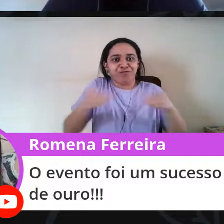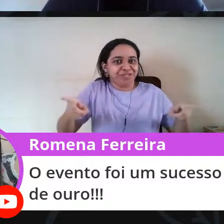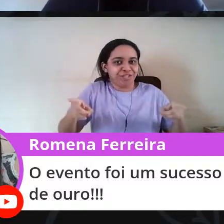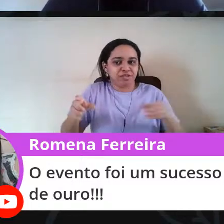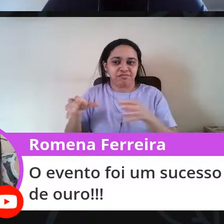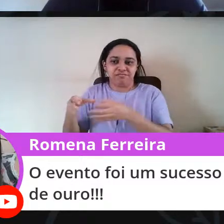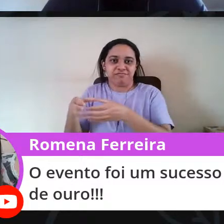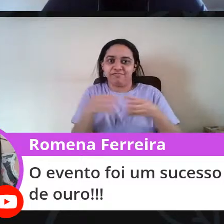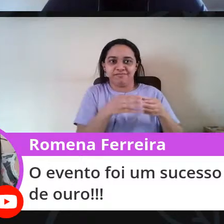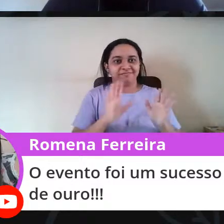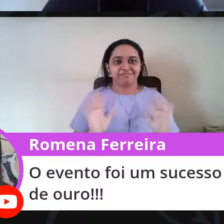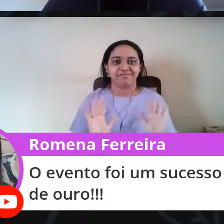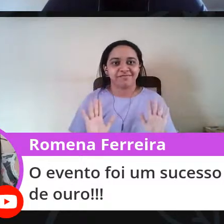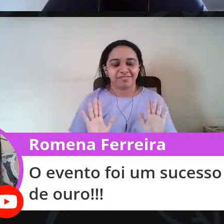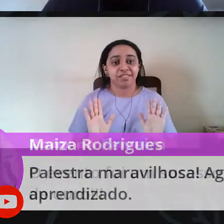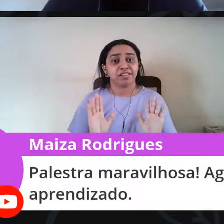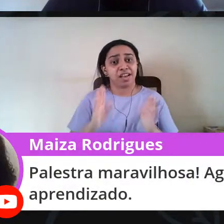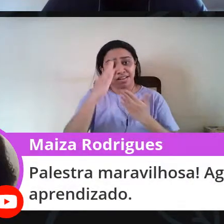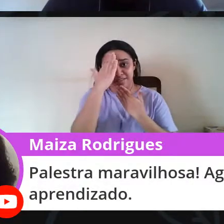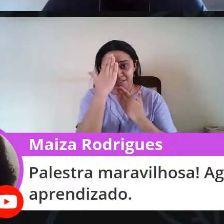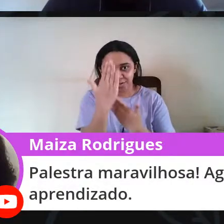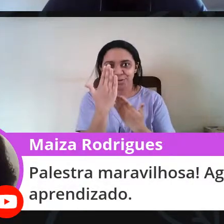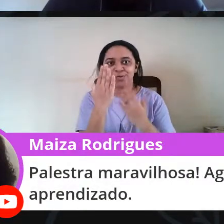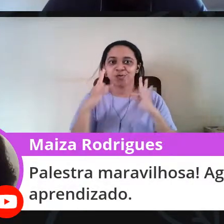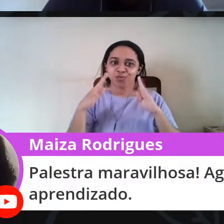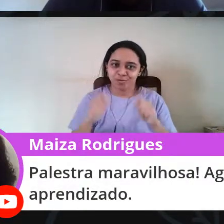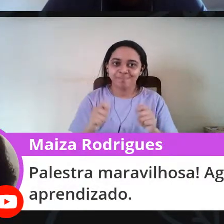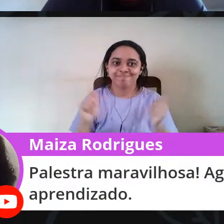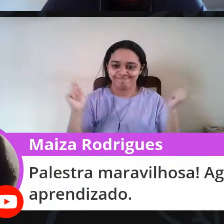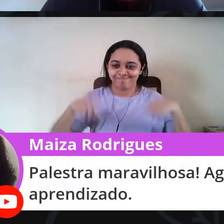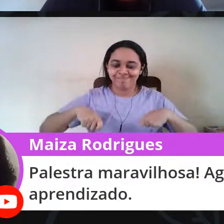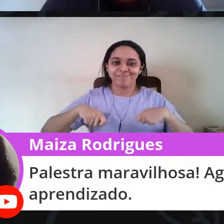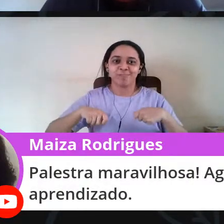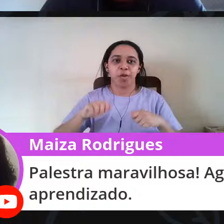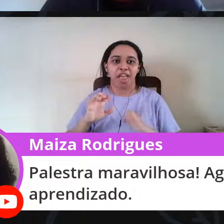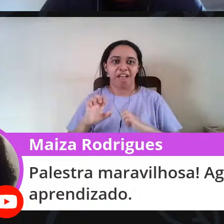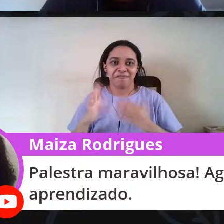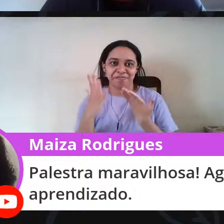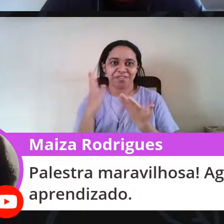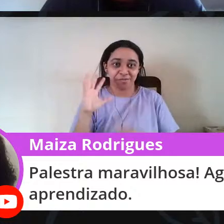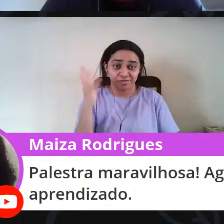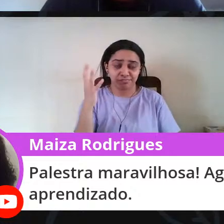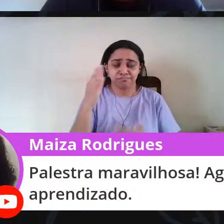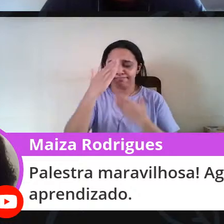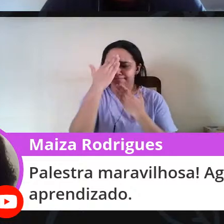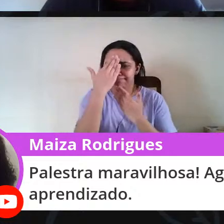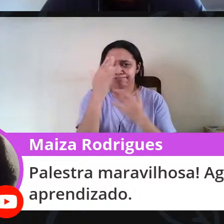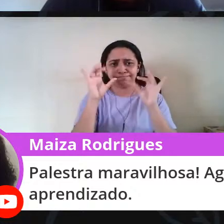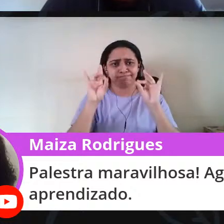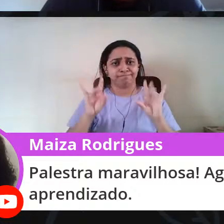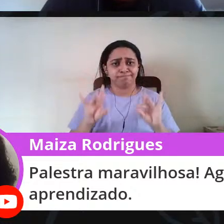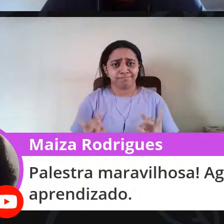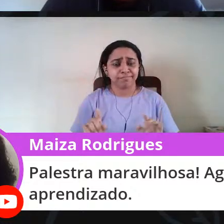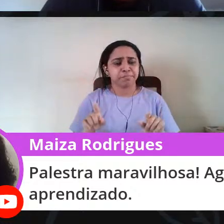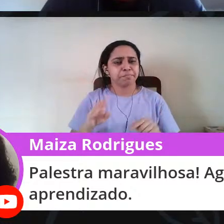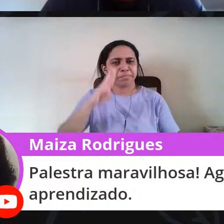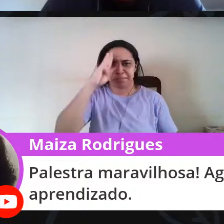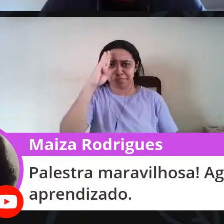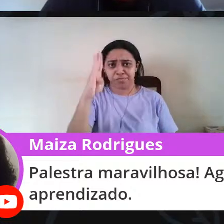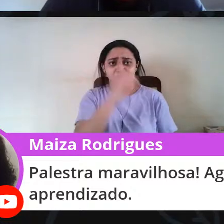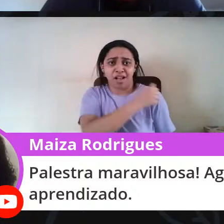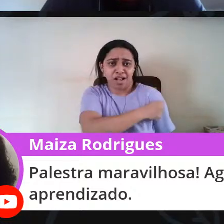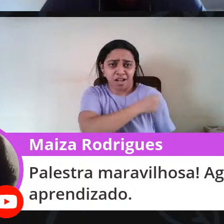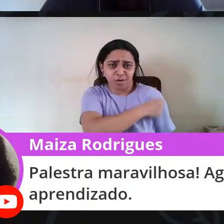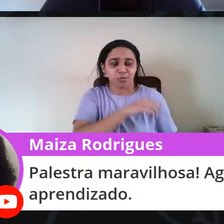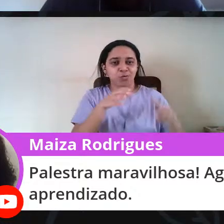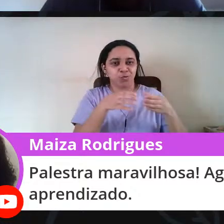fez ser possível esse evento, né? E aí eu deixo em especial meu agradecimento principalmente aos discentes dos programas de